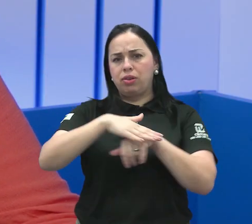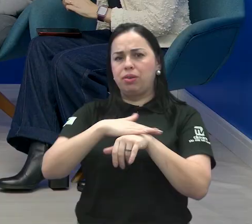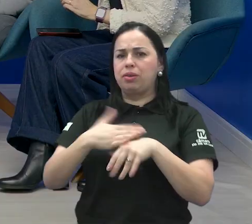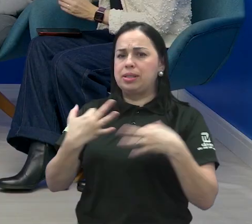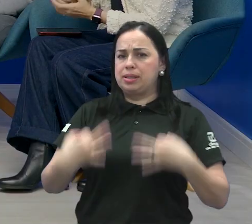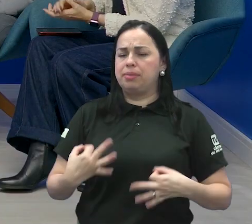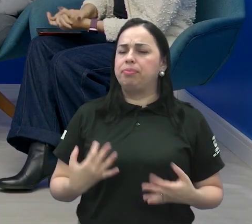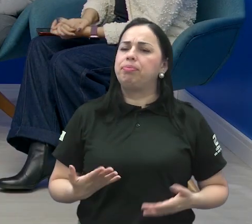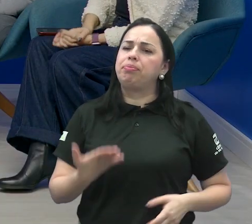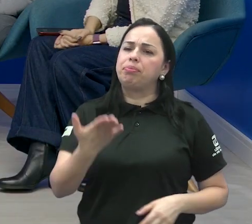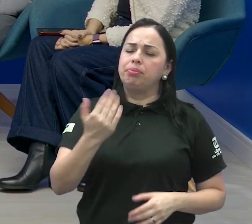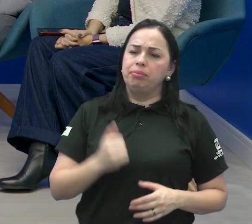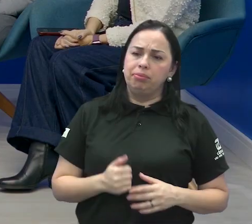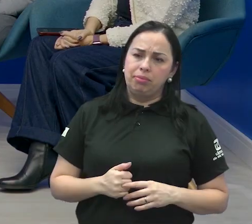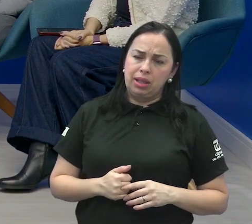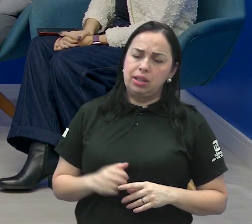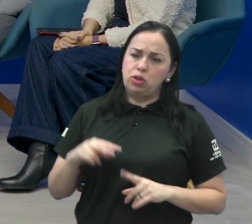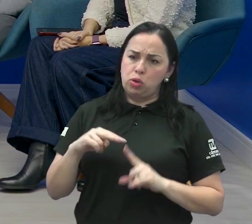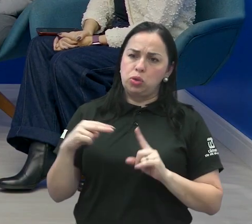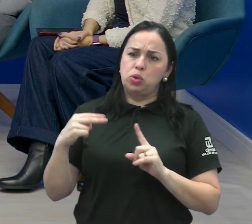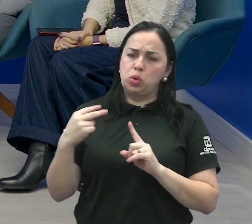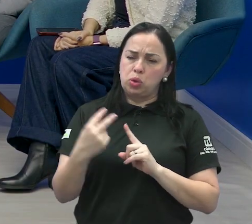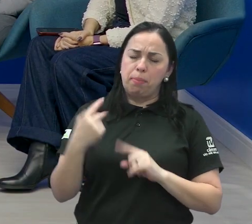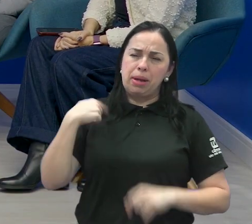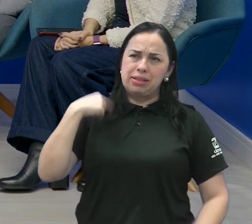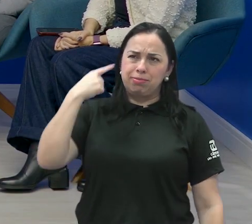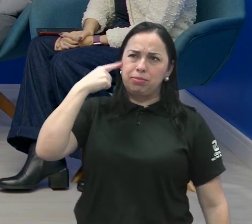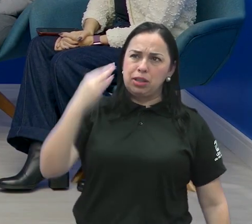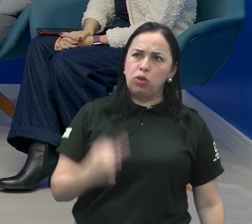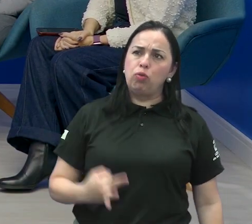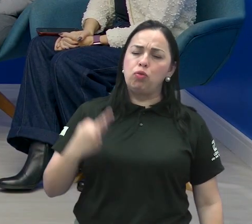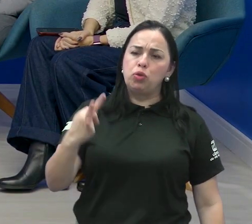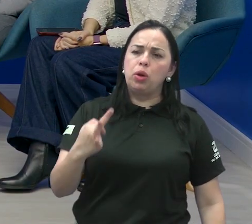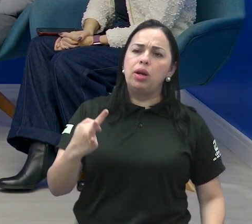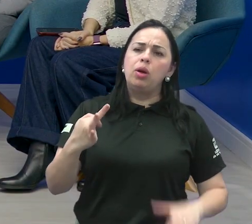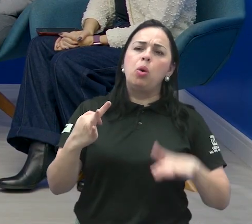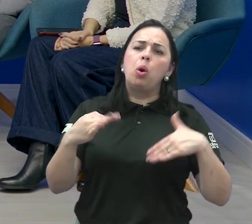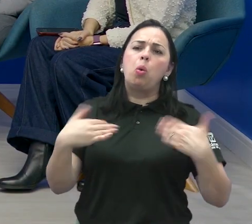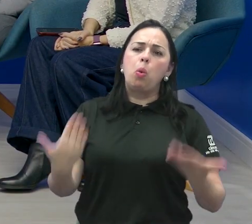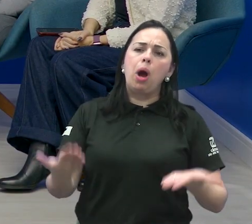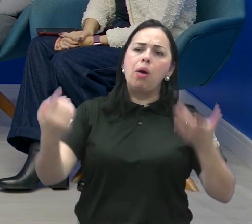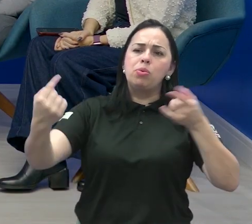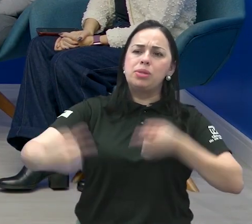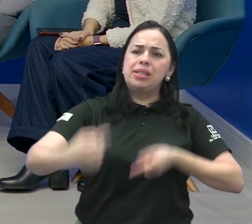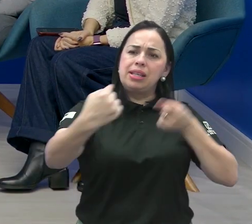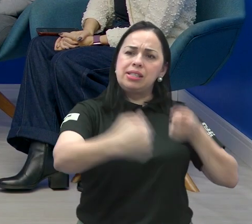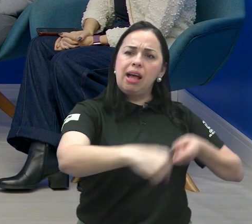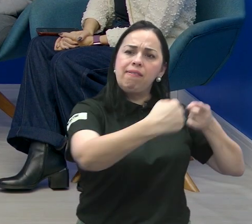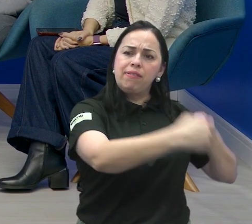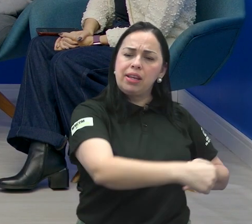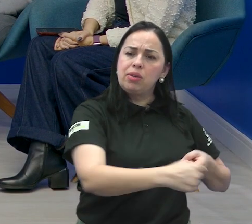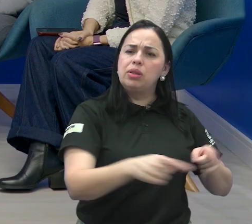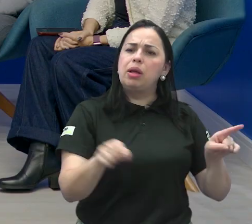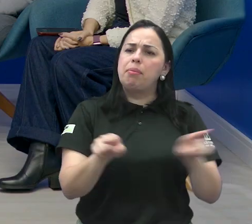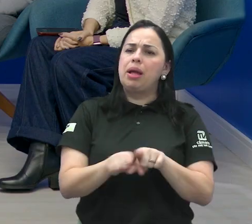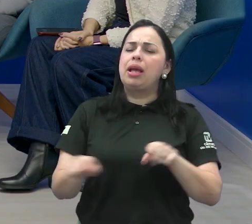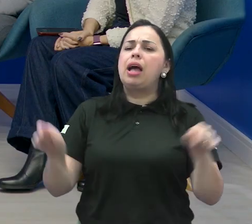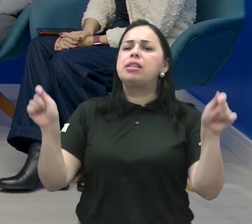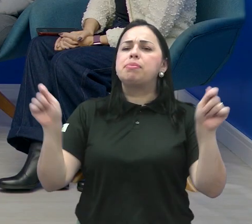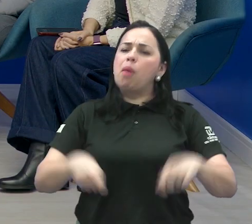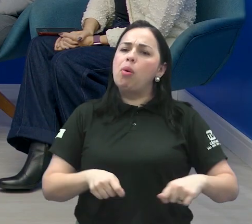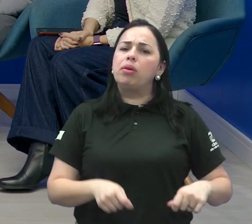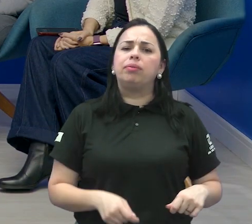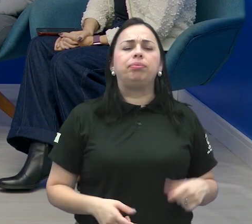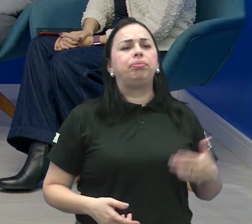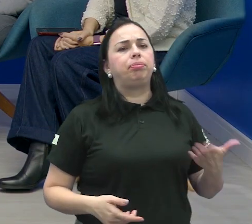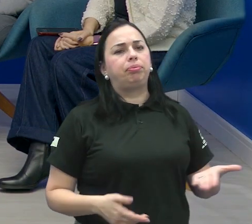coerente. E dentro dessa perspectiva de futuro, né? Quais são os desafios e as possibilidades, né?